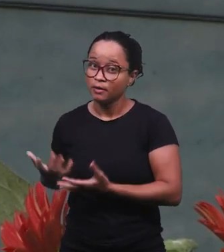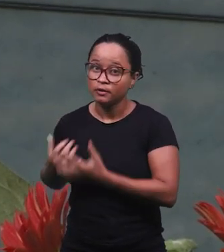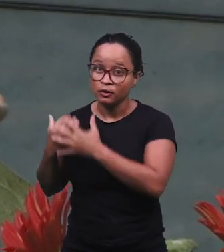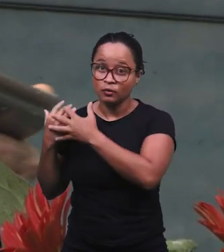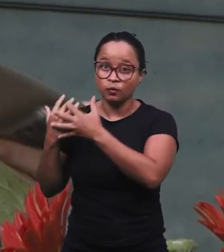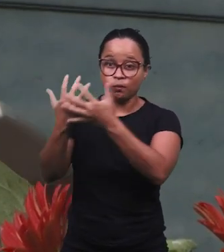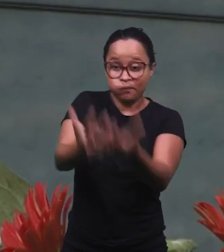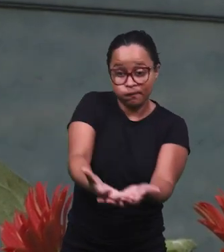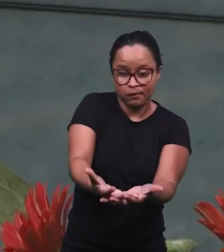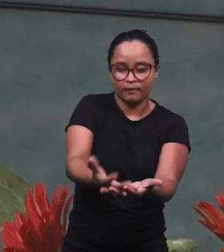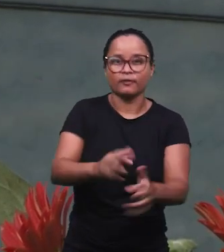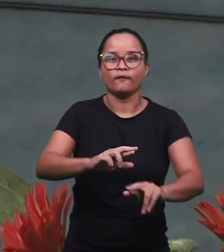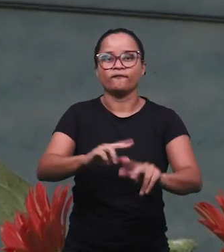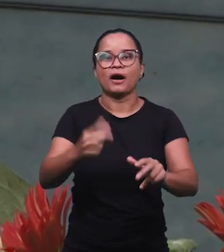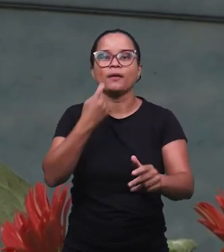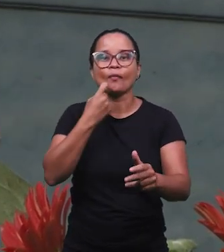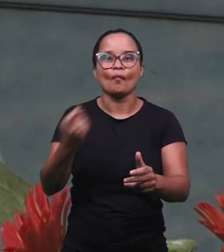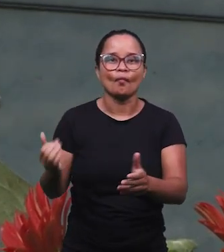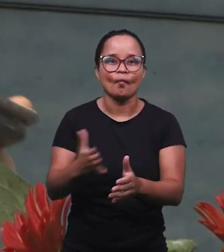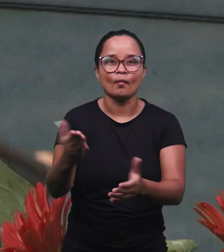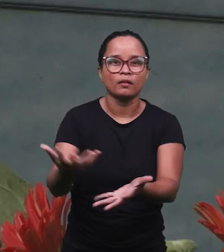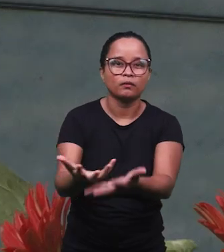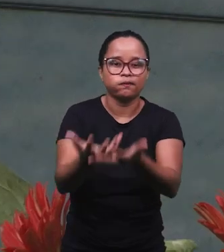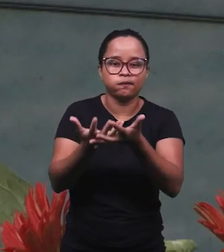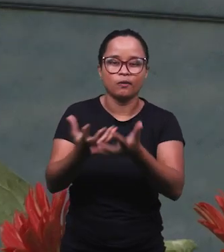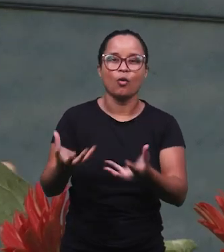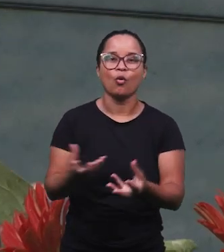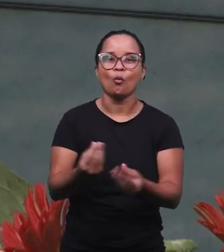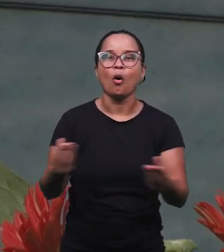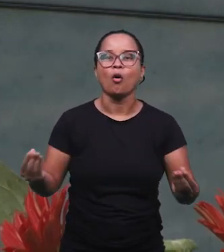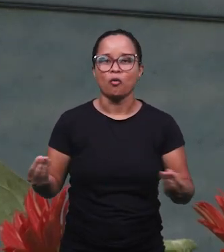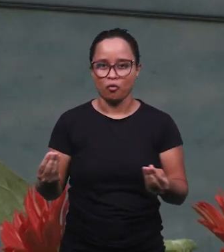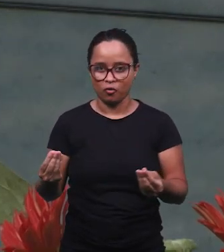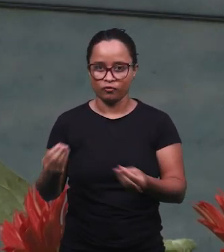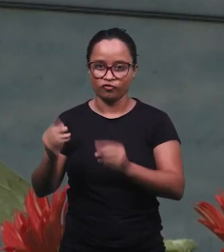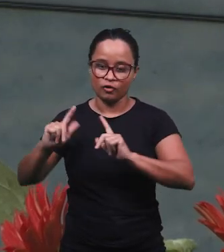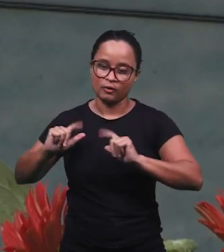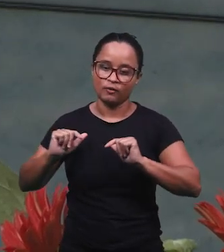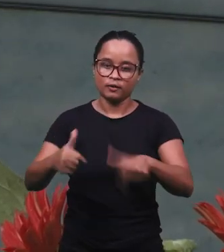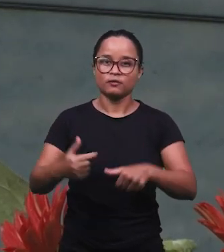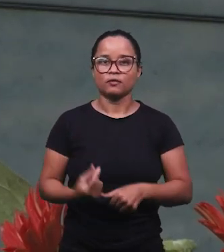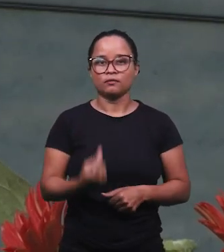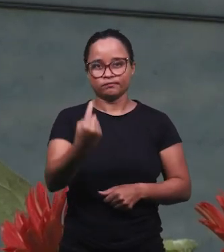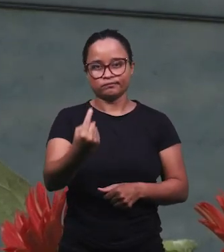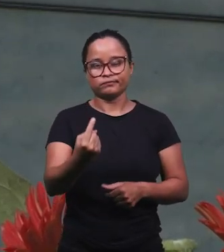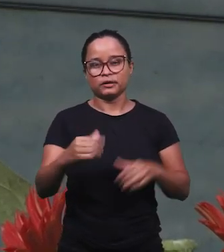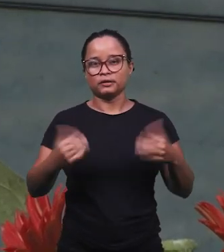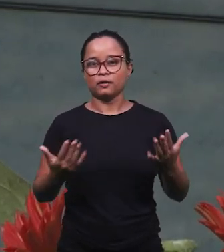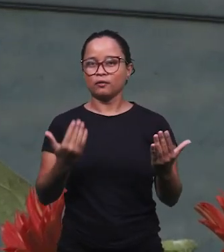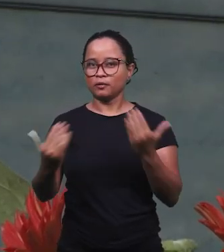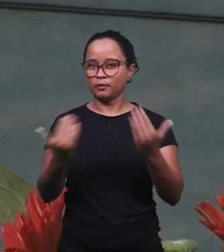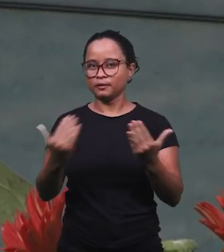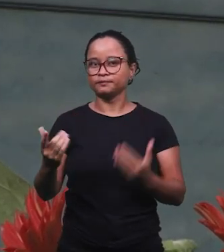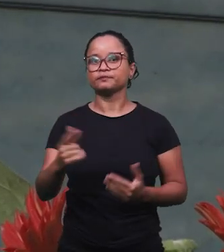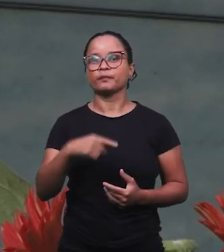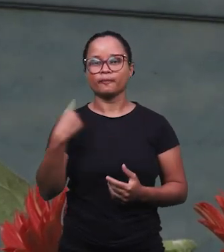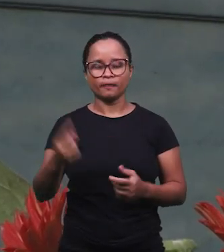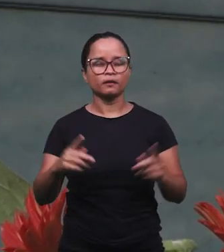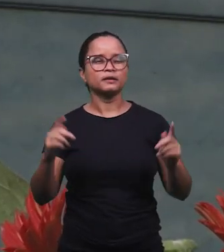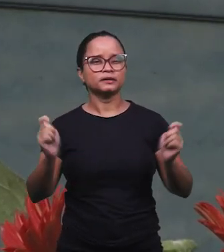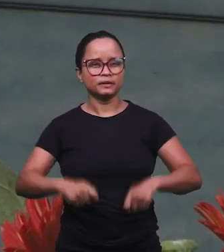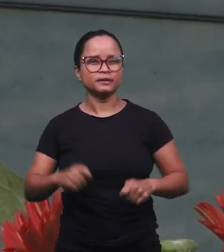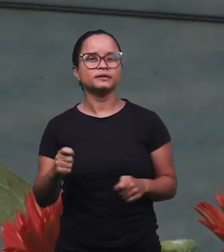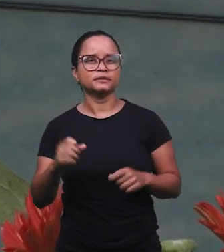você pega muitos peixes com uma só ação. Então, isso é uma comparação que a gente sim pode